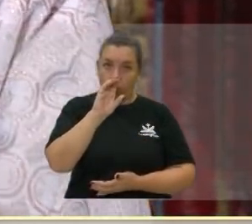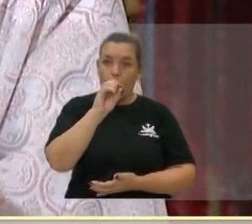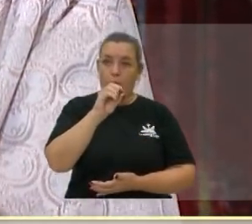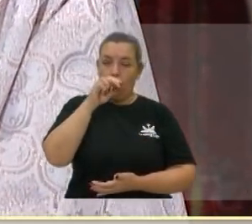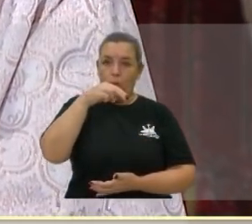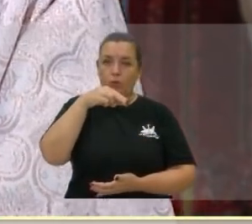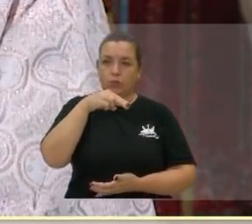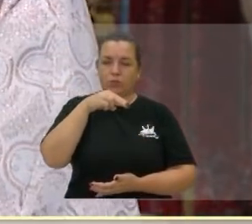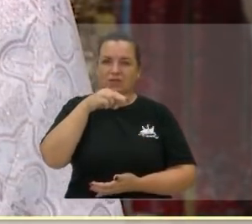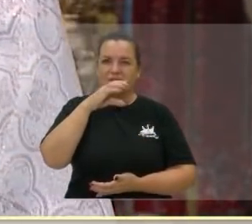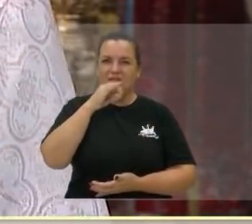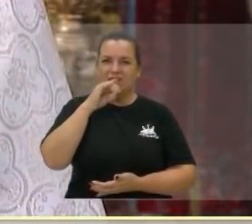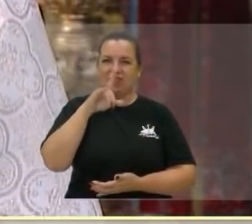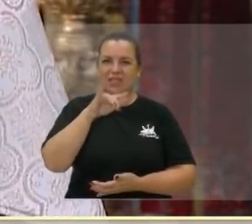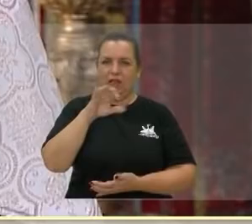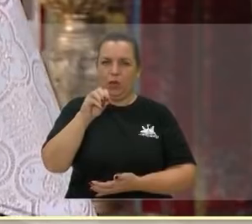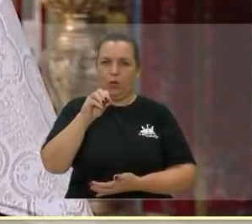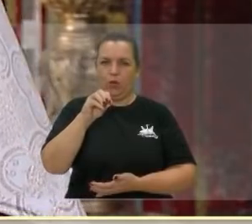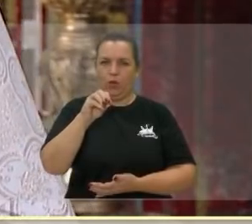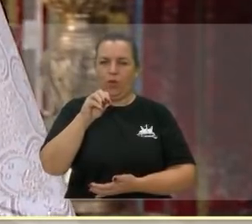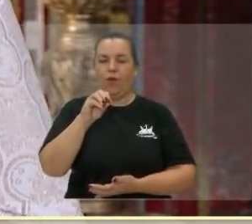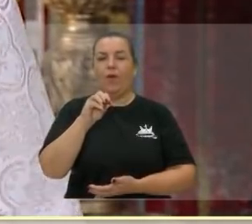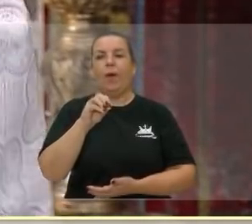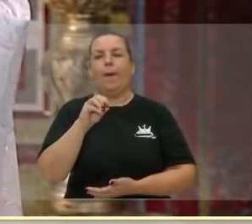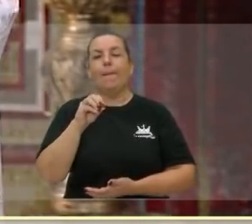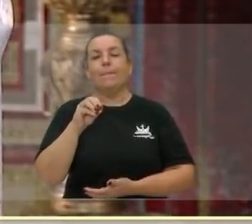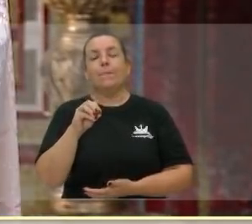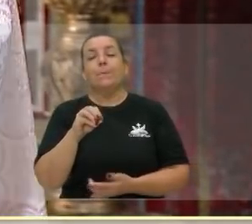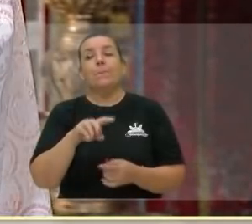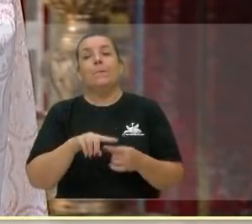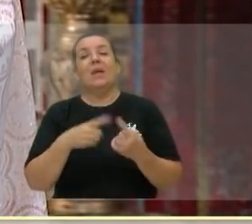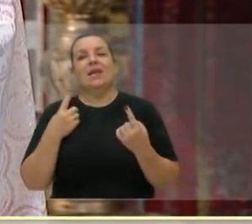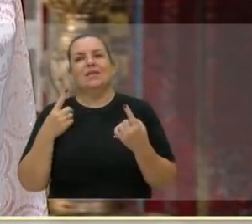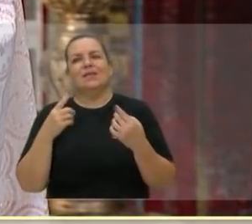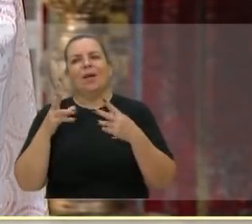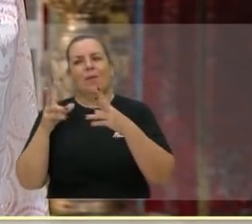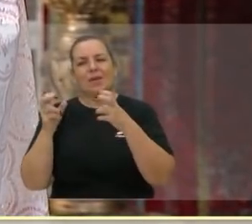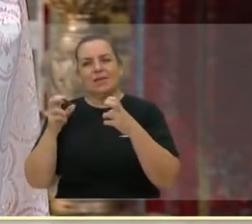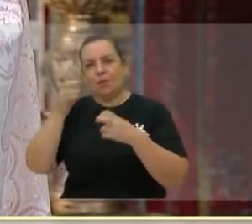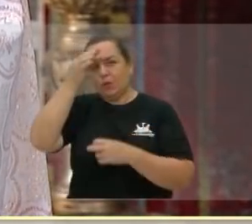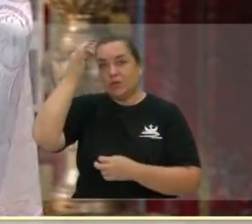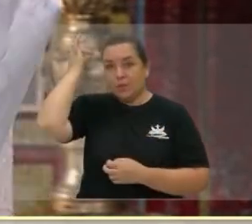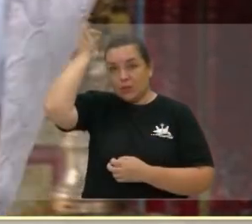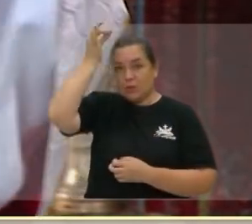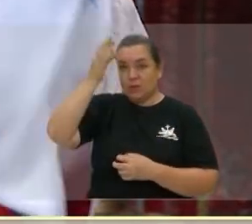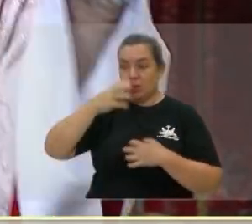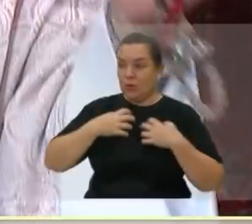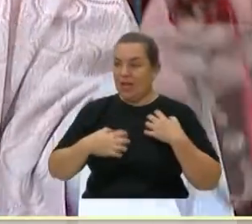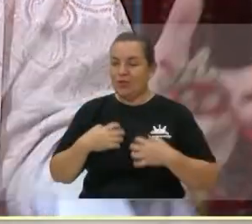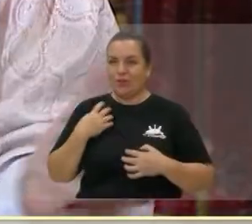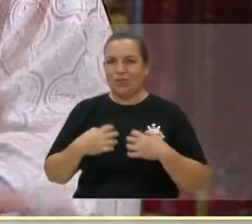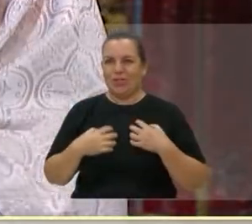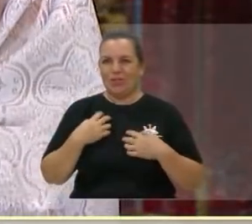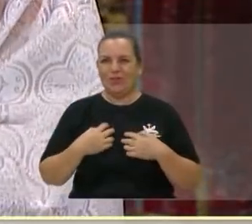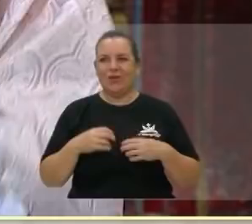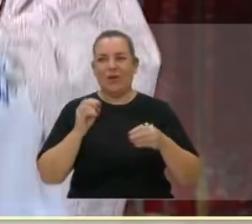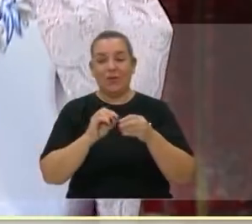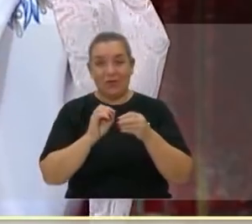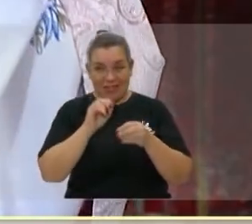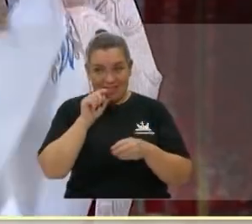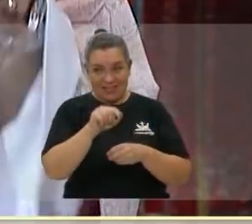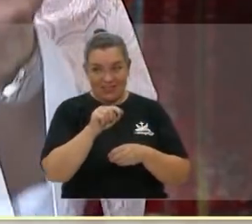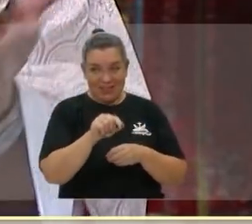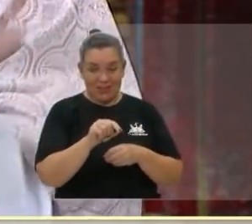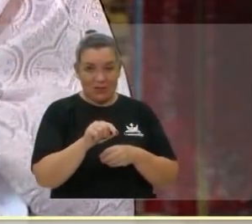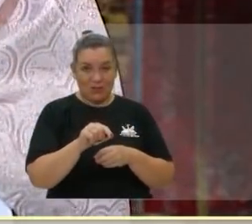quem terminou foi Paulo VI, mas o que que eu quero dizer, percebe o Espírito Santo? Feito esse preâmbulo, que